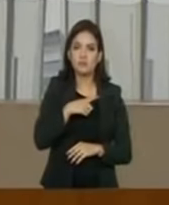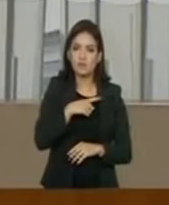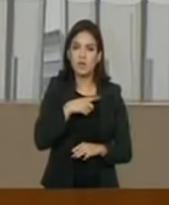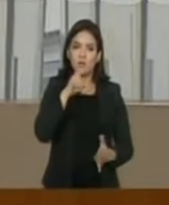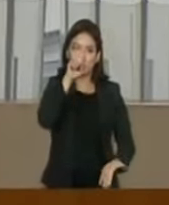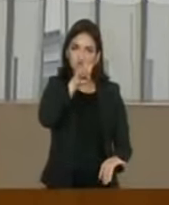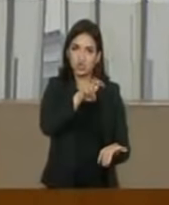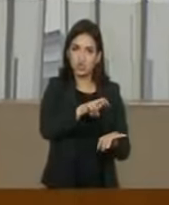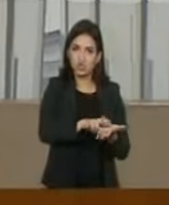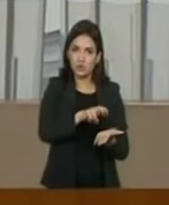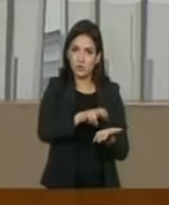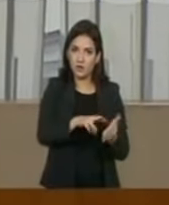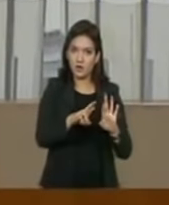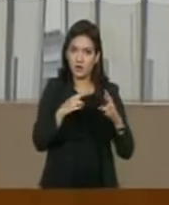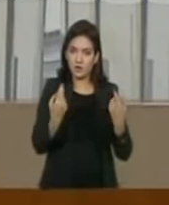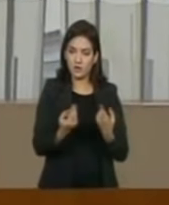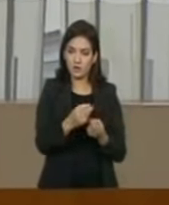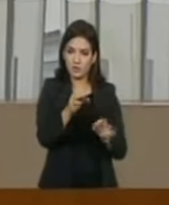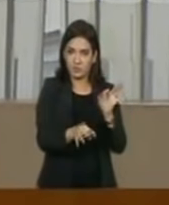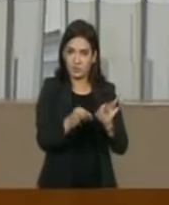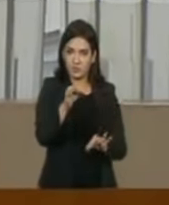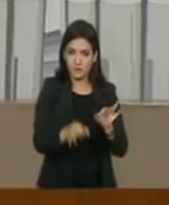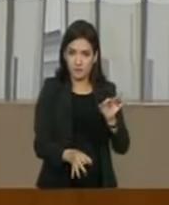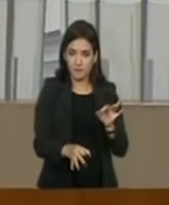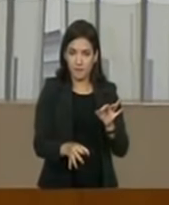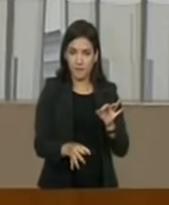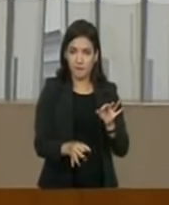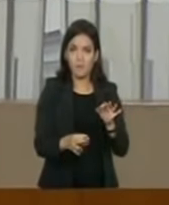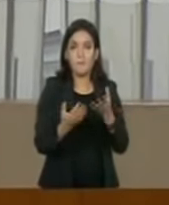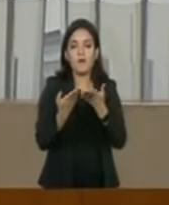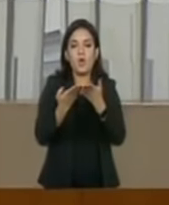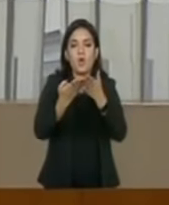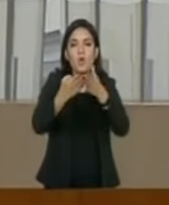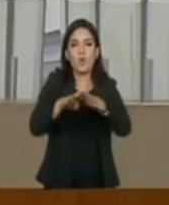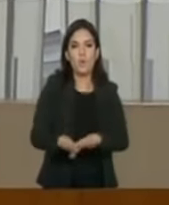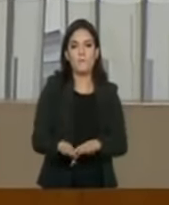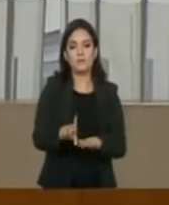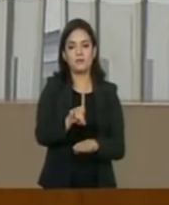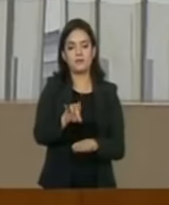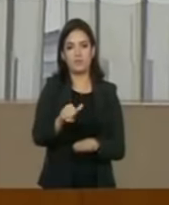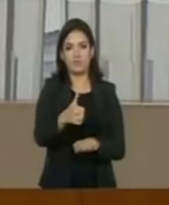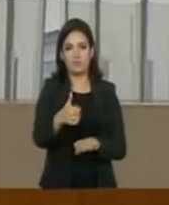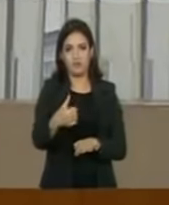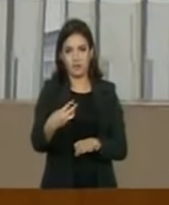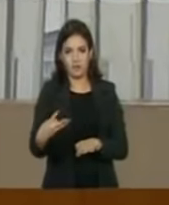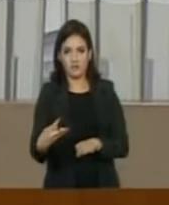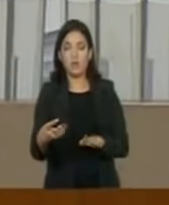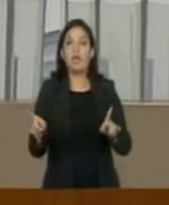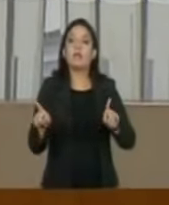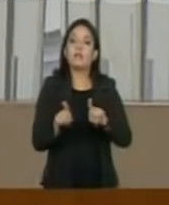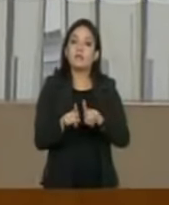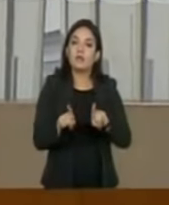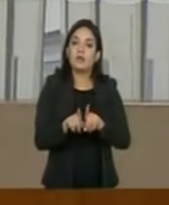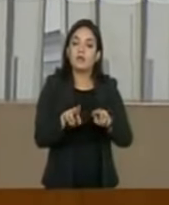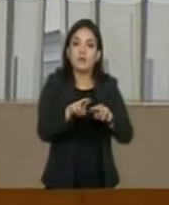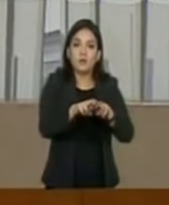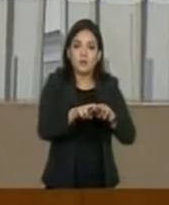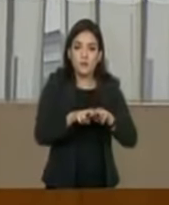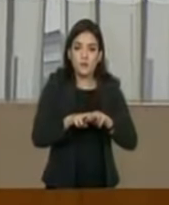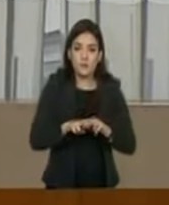sessão extraordinária pela manhã em compensação da sessão do dia 13 e também por isso